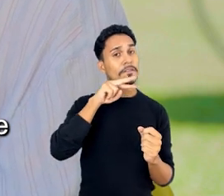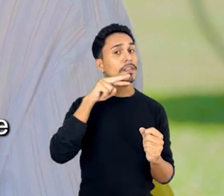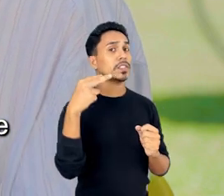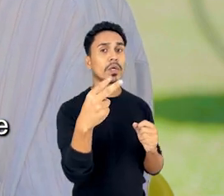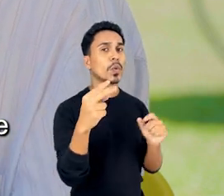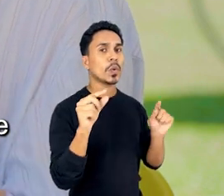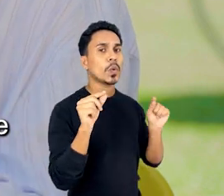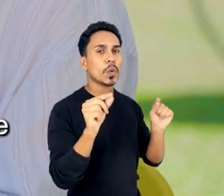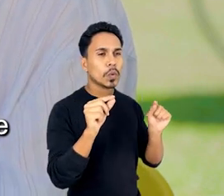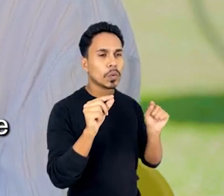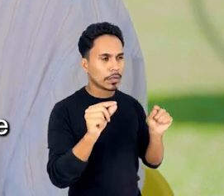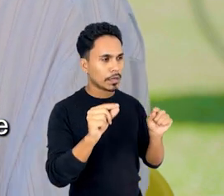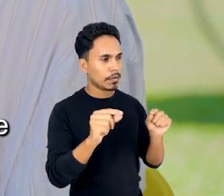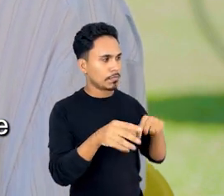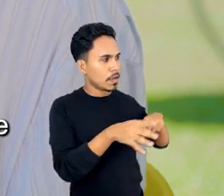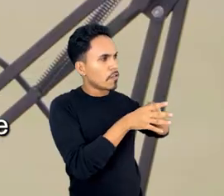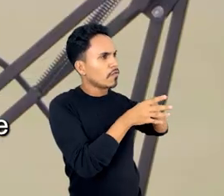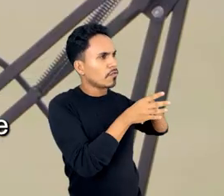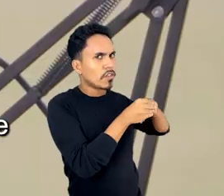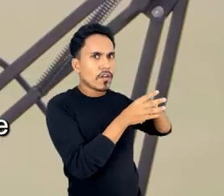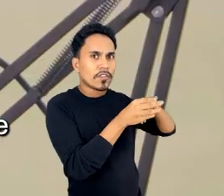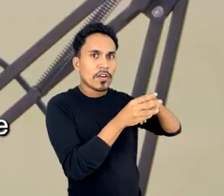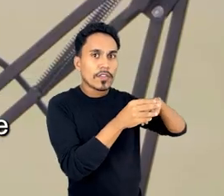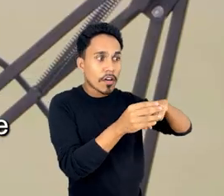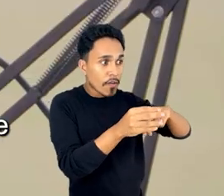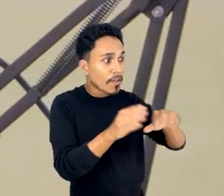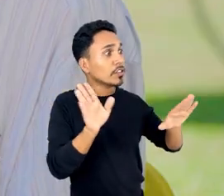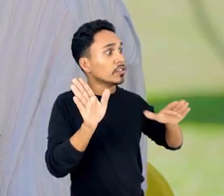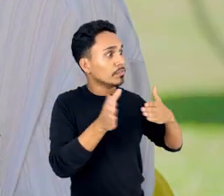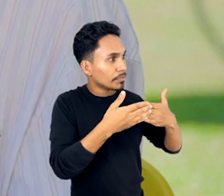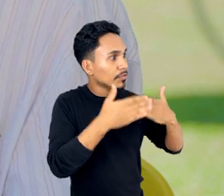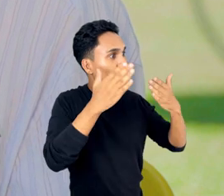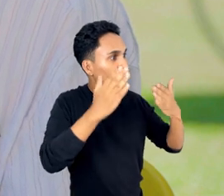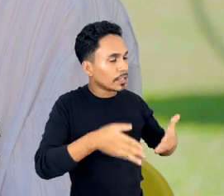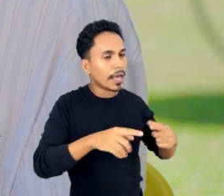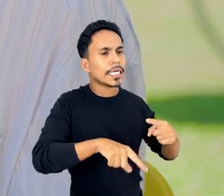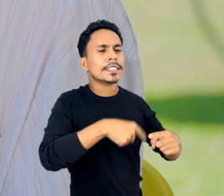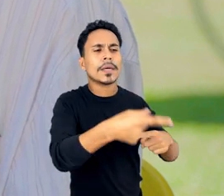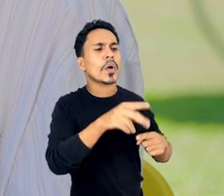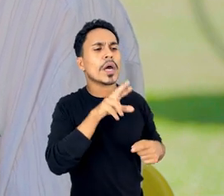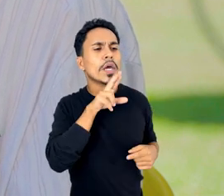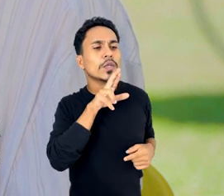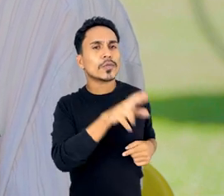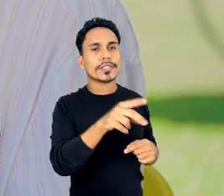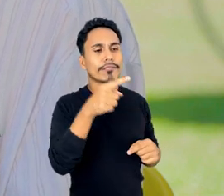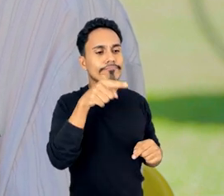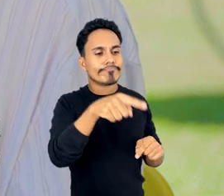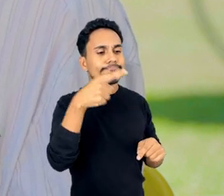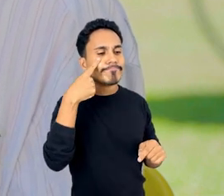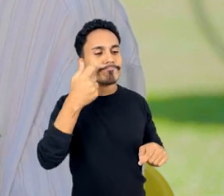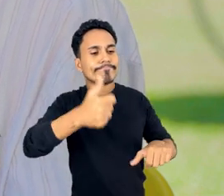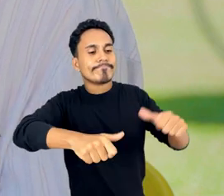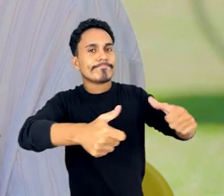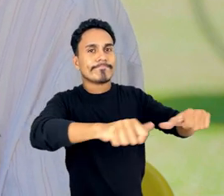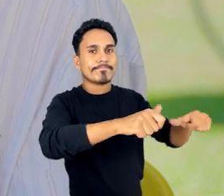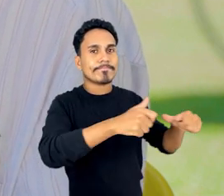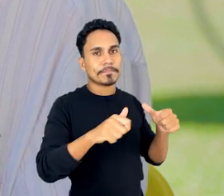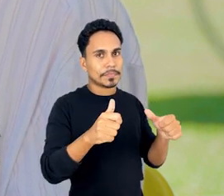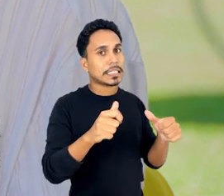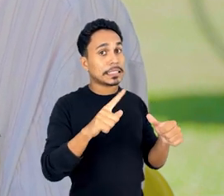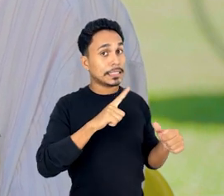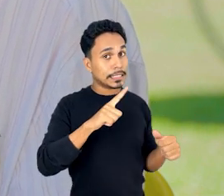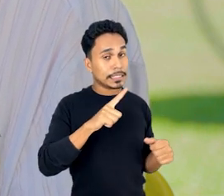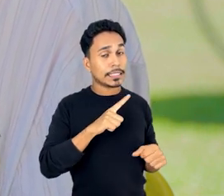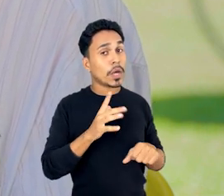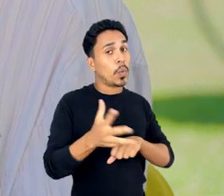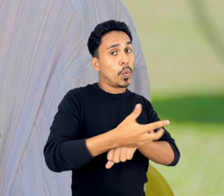resultados né de exames e que demonstram de alguma forma podem ser referência para essa